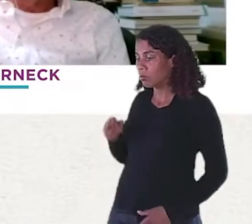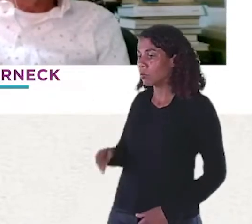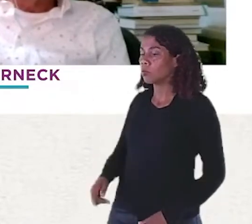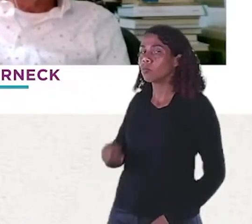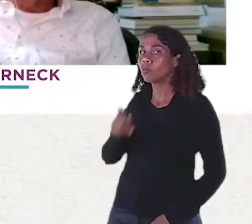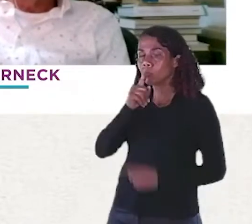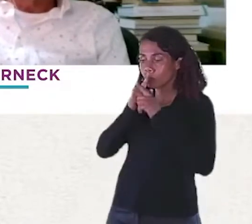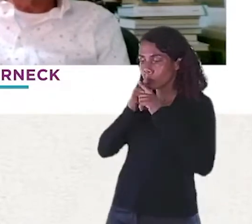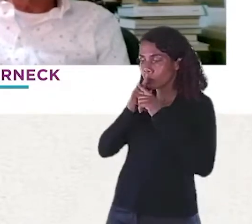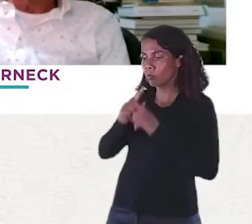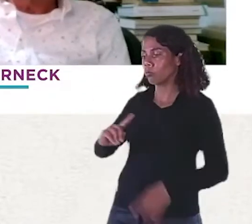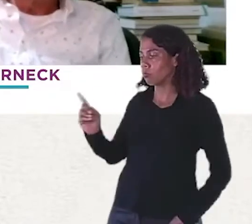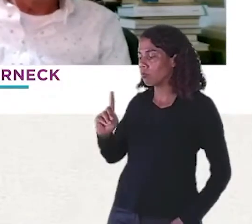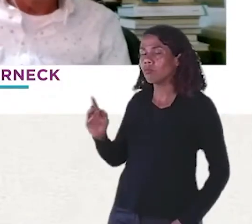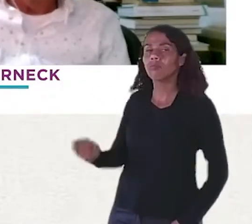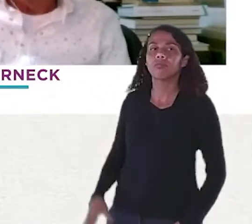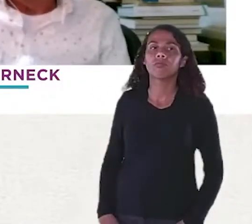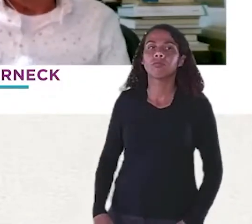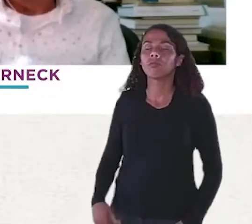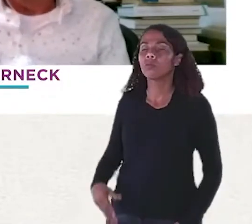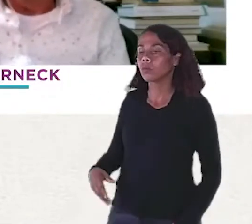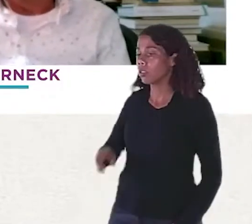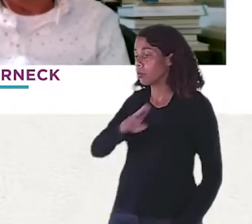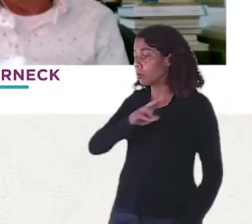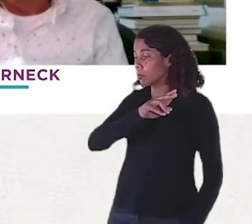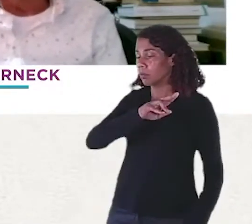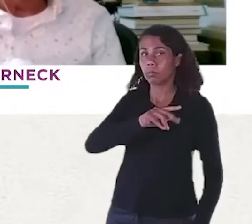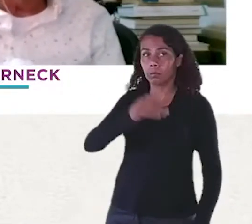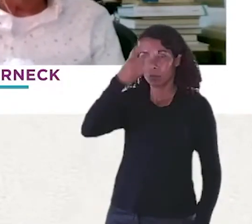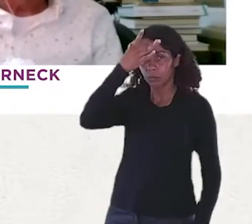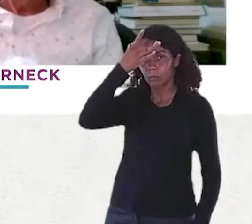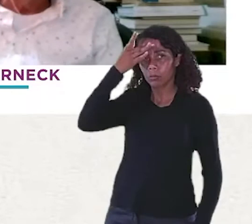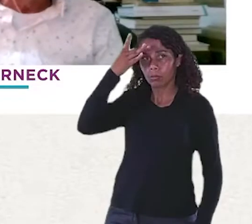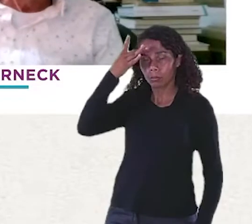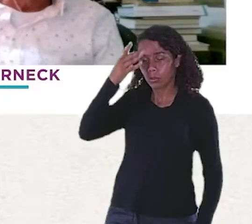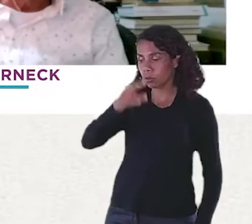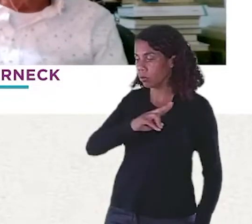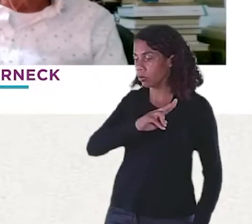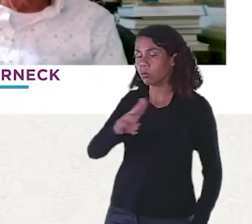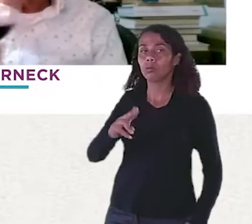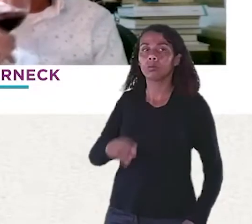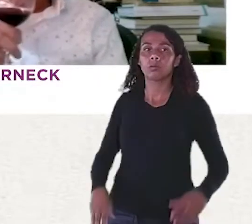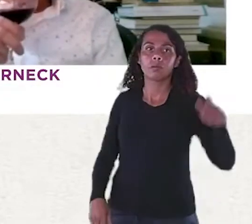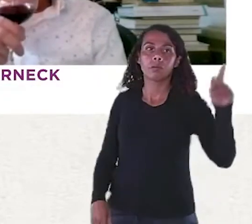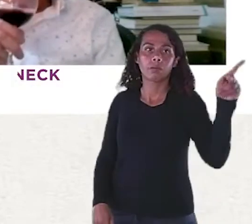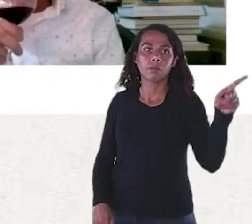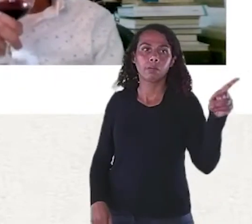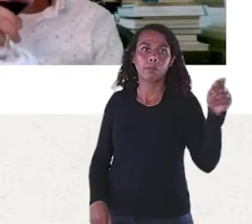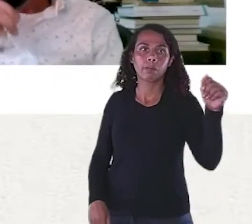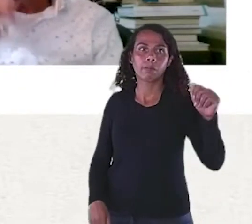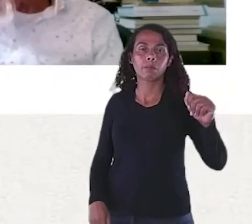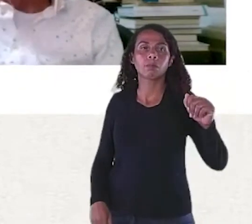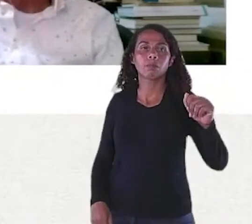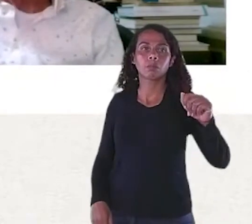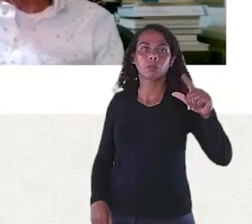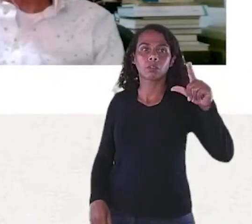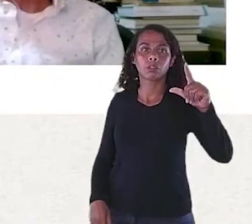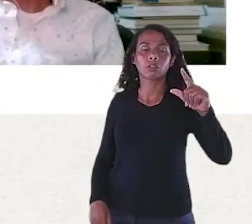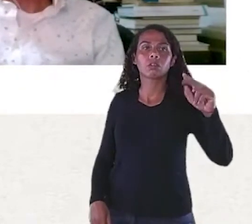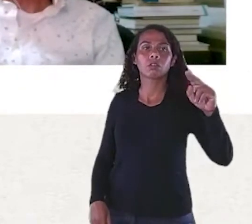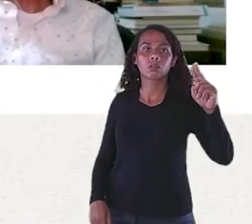Como uma pessoa aqui que eu esqueci falou, Paulo Mendes Campos. Paulinho, você não acha que o Paulo Mendes